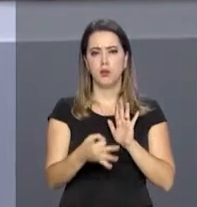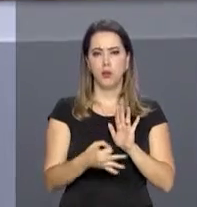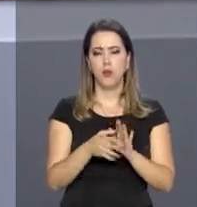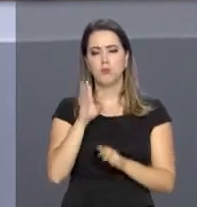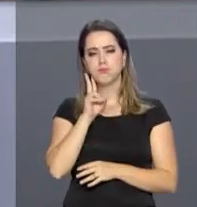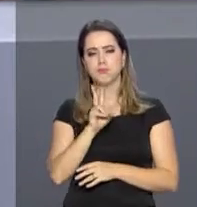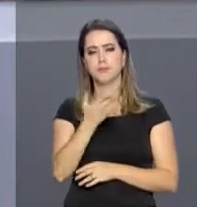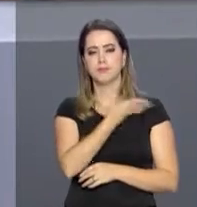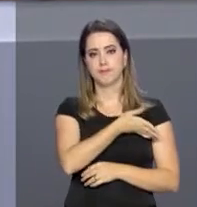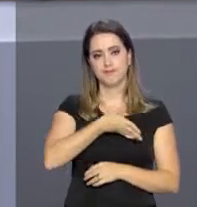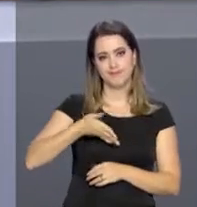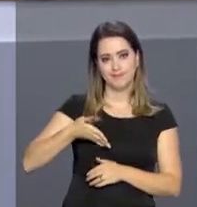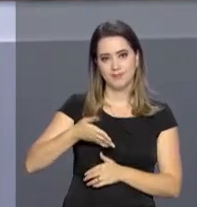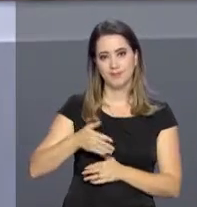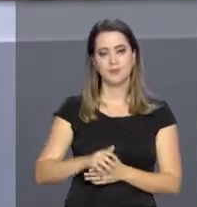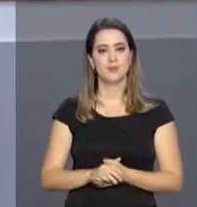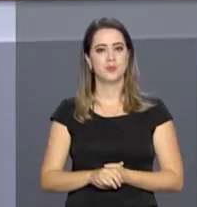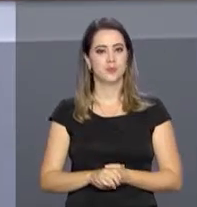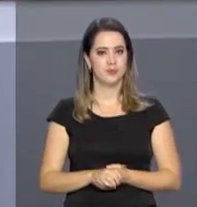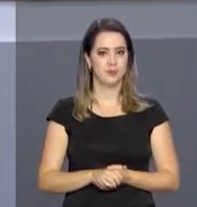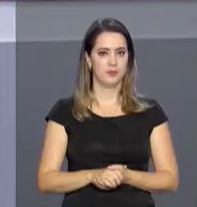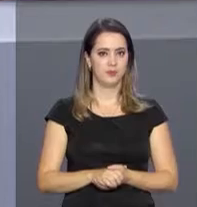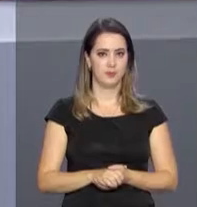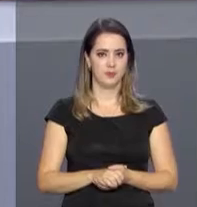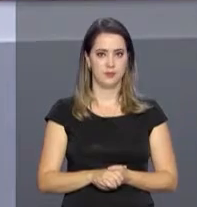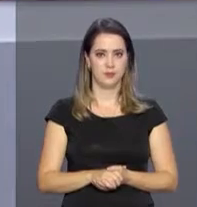consulta. Anote aí, é o